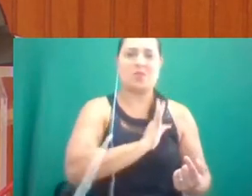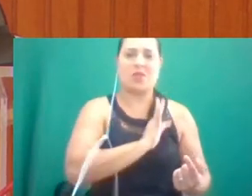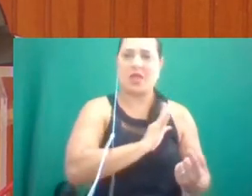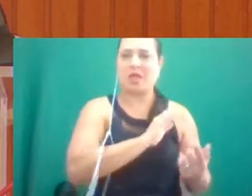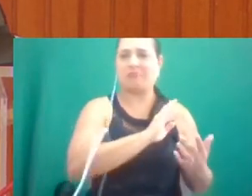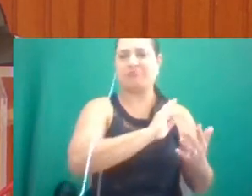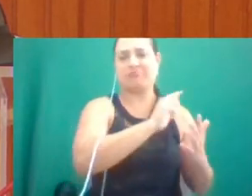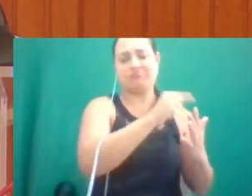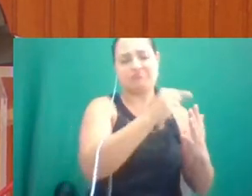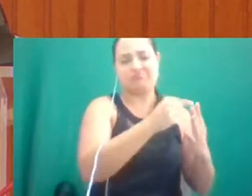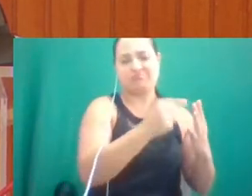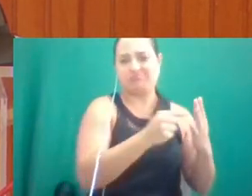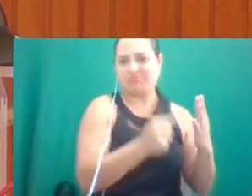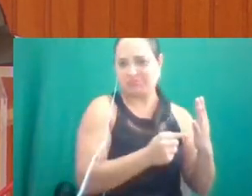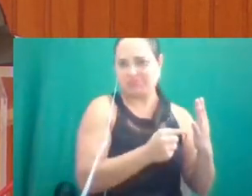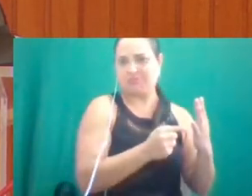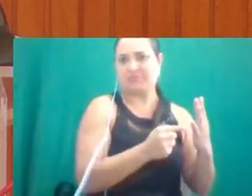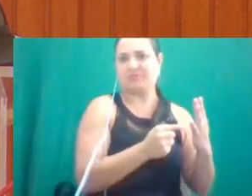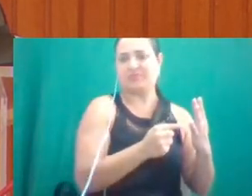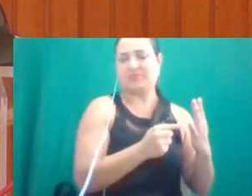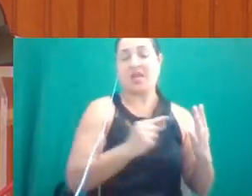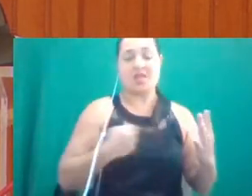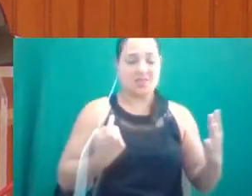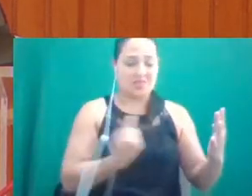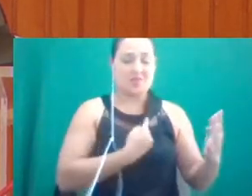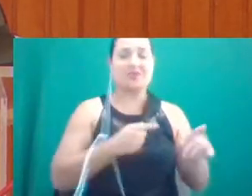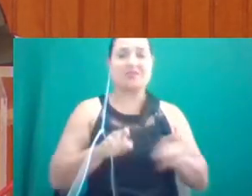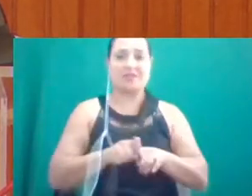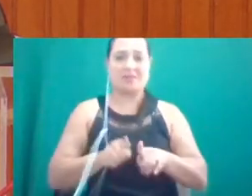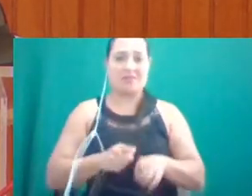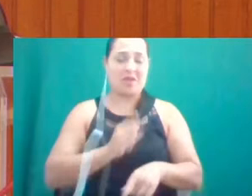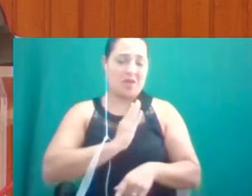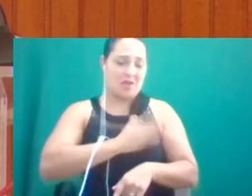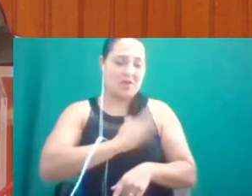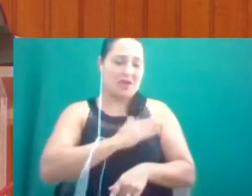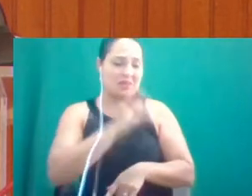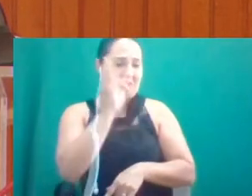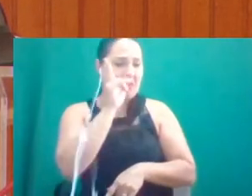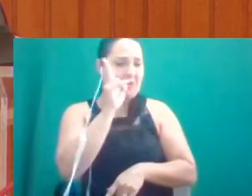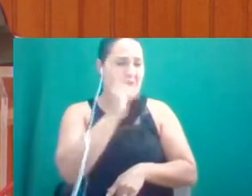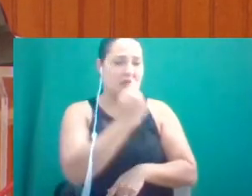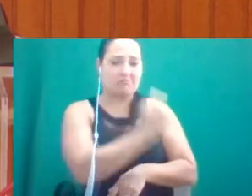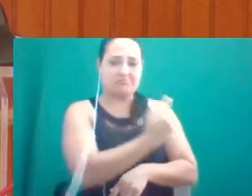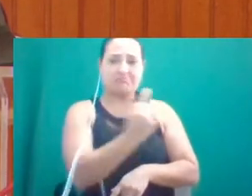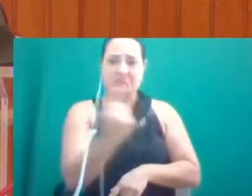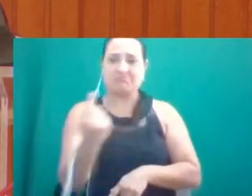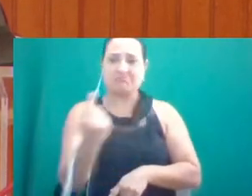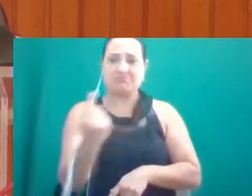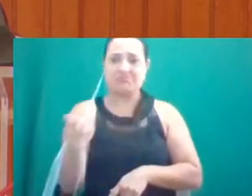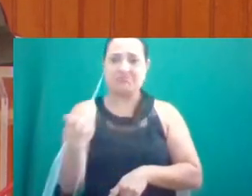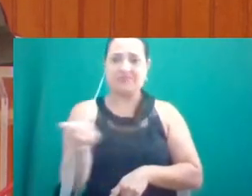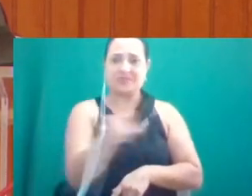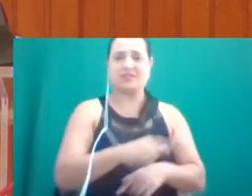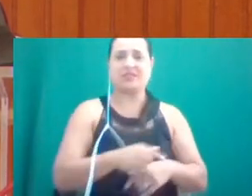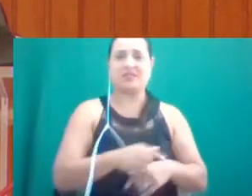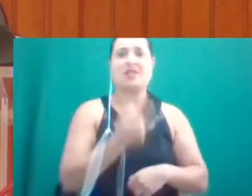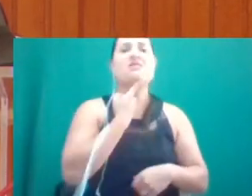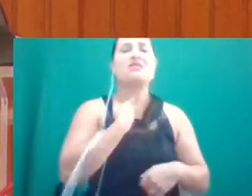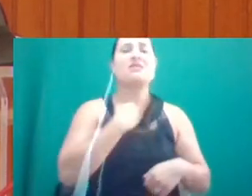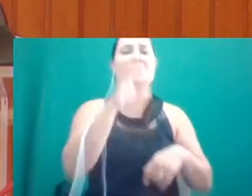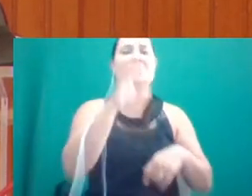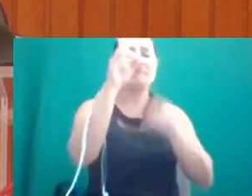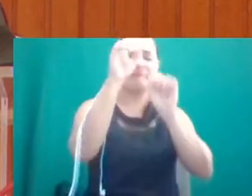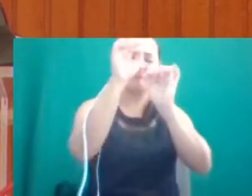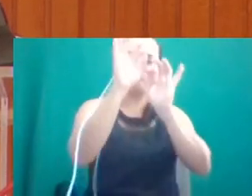Inicia-se neste momento a apresentação dos vídeos com os formandos juramentistas do curso de bacharelado